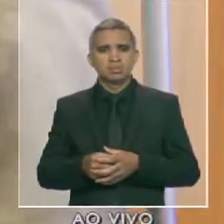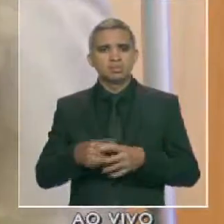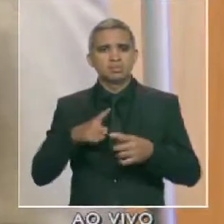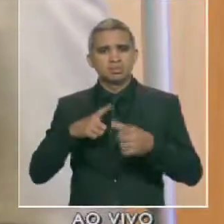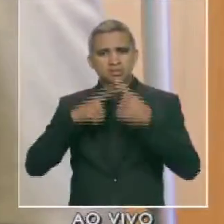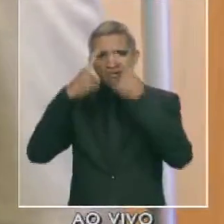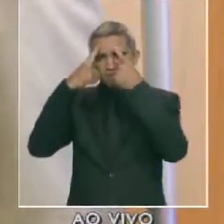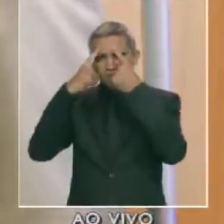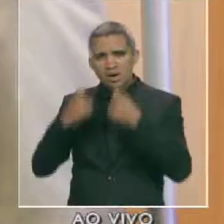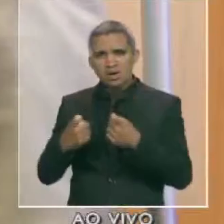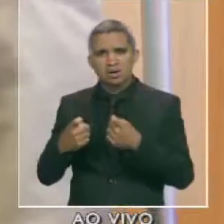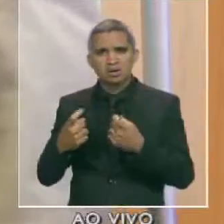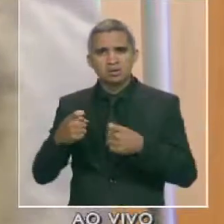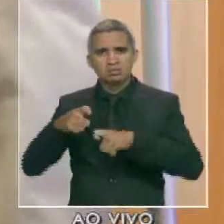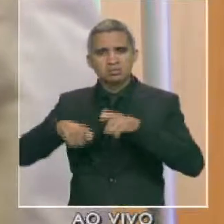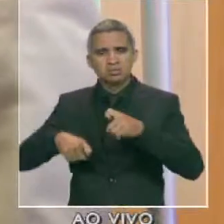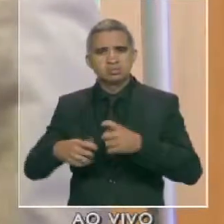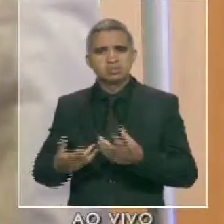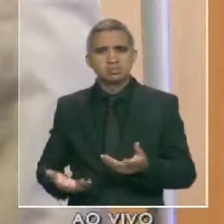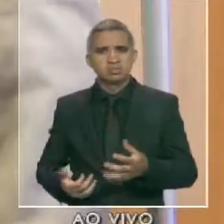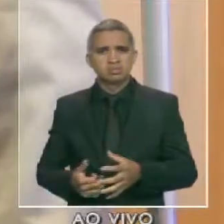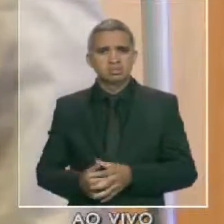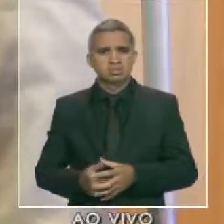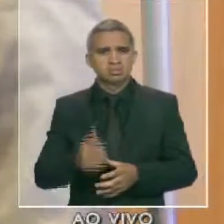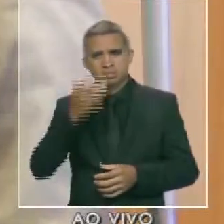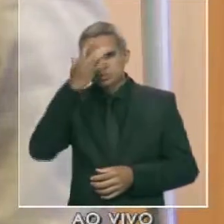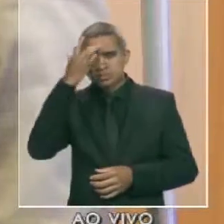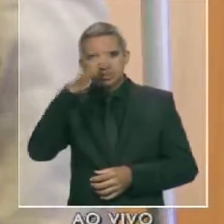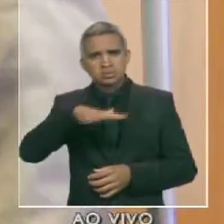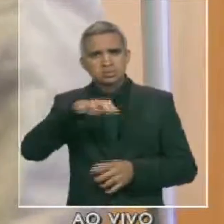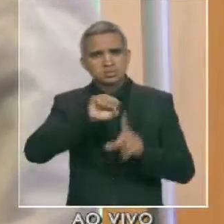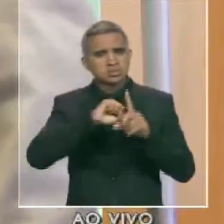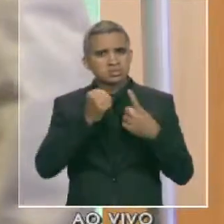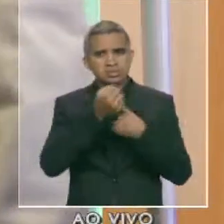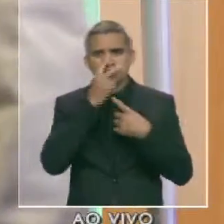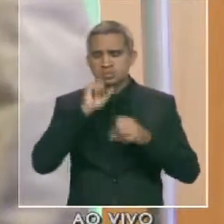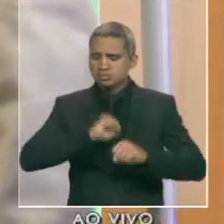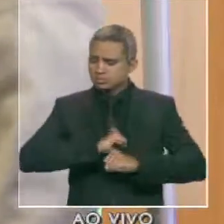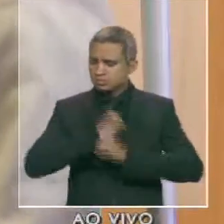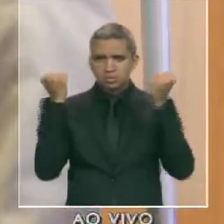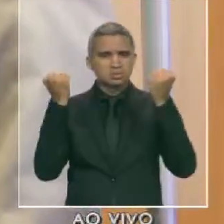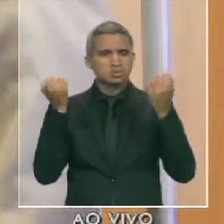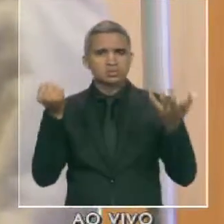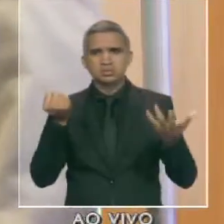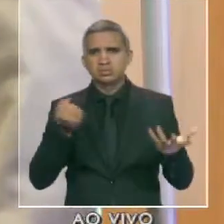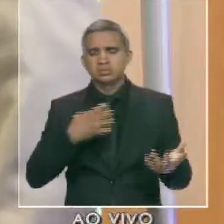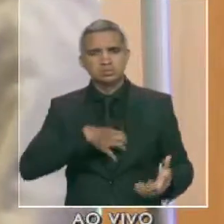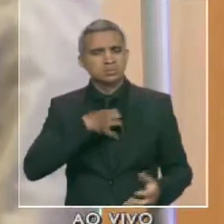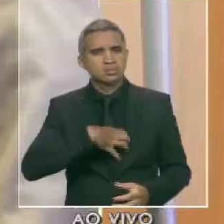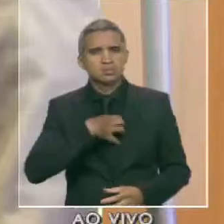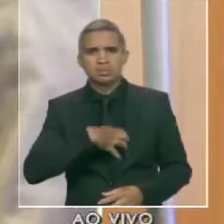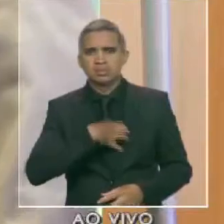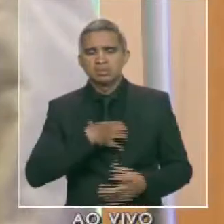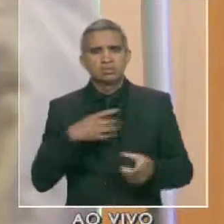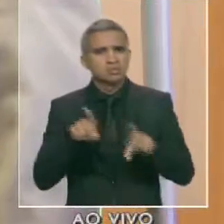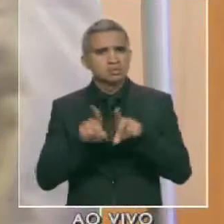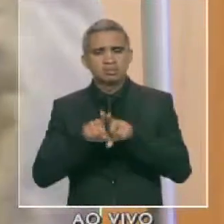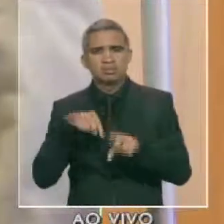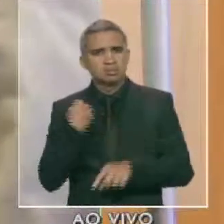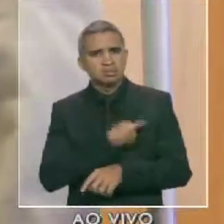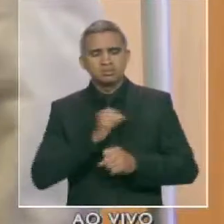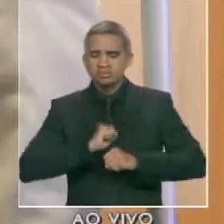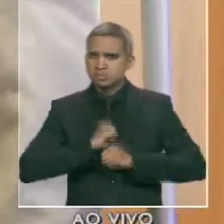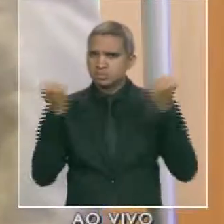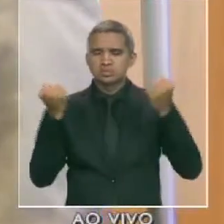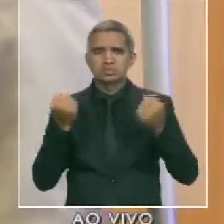violência, e um fato que transtornou a sociedade, não só daquele município, mas também transtorna todos nós